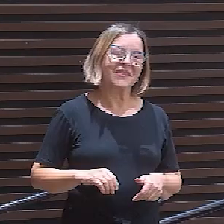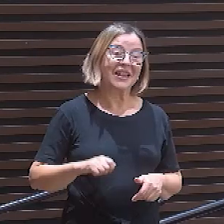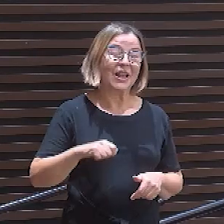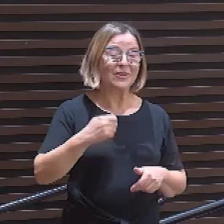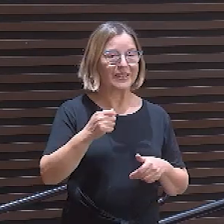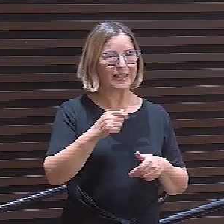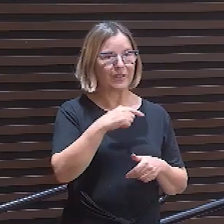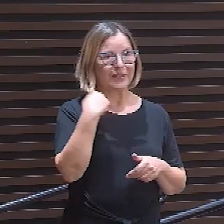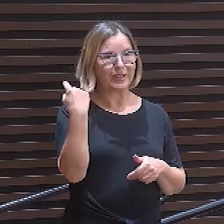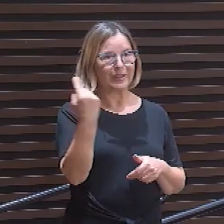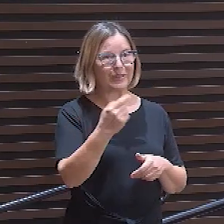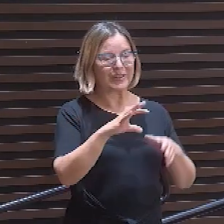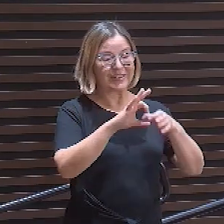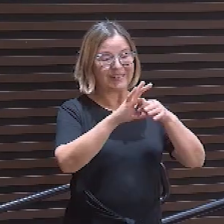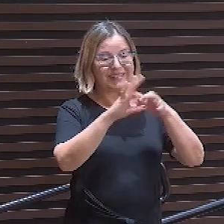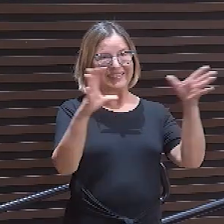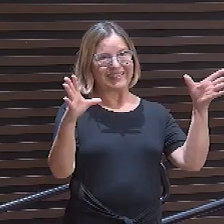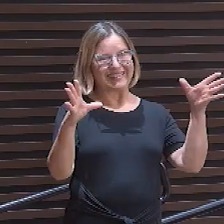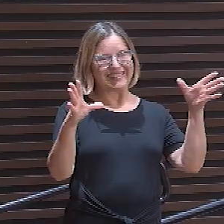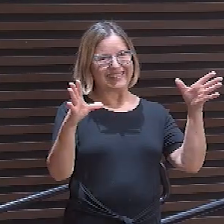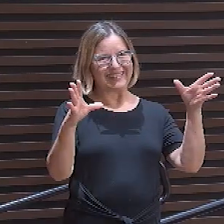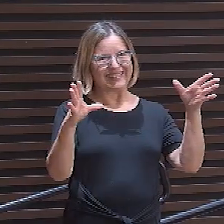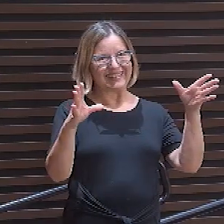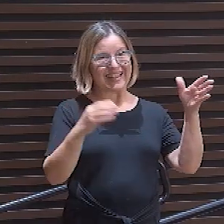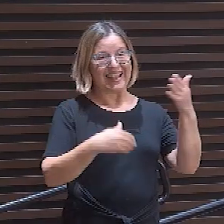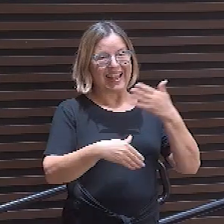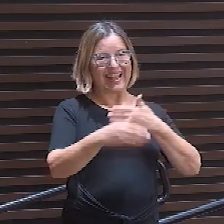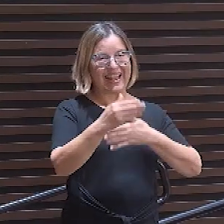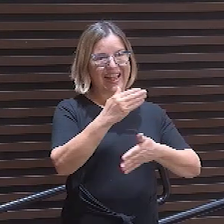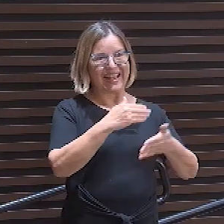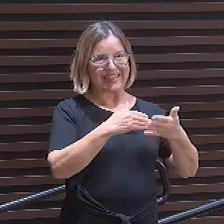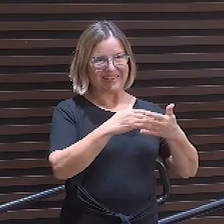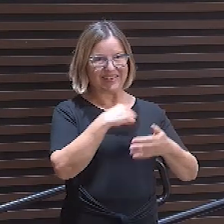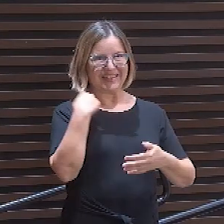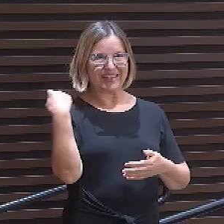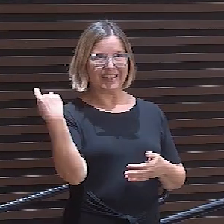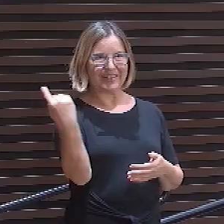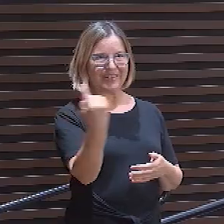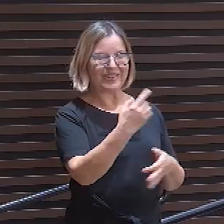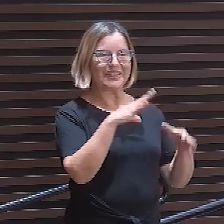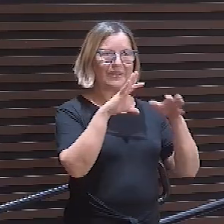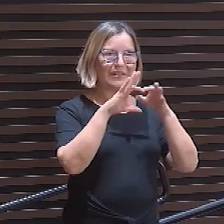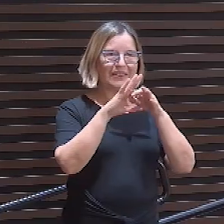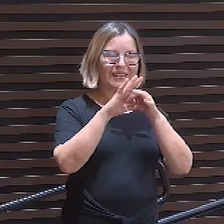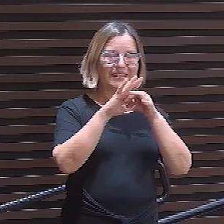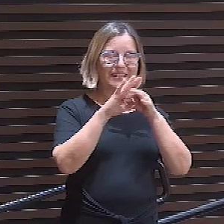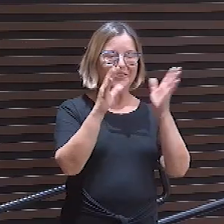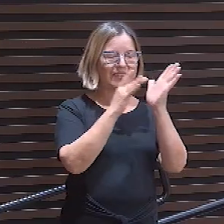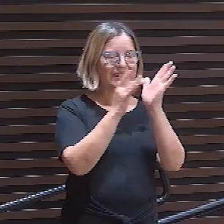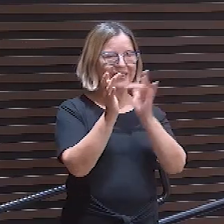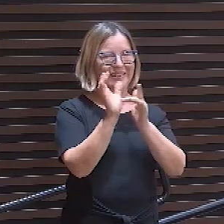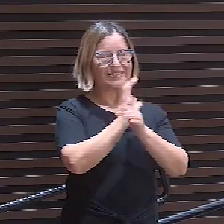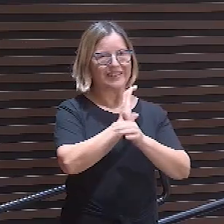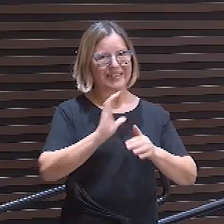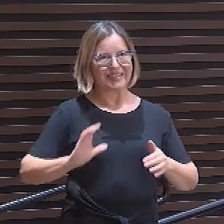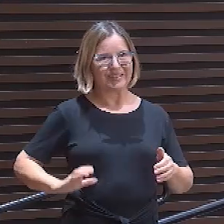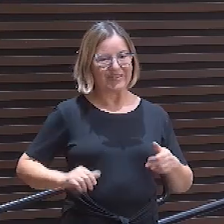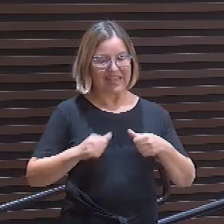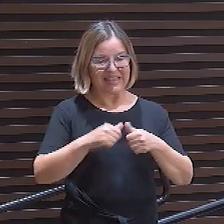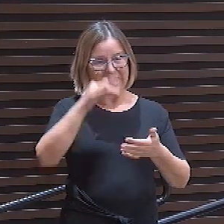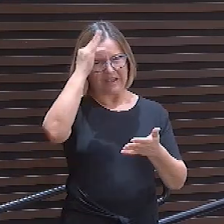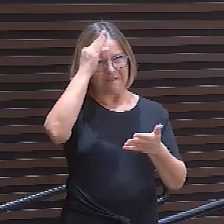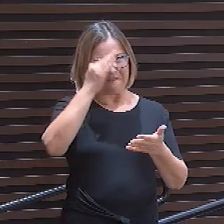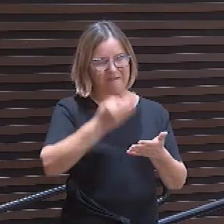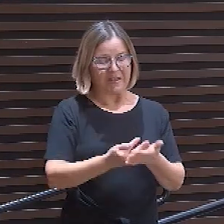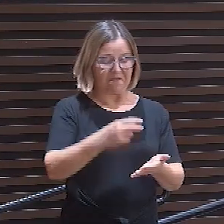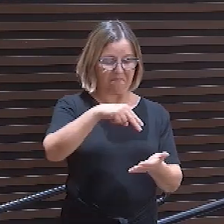por meio de nossa união com Jesus Cristo. Esta fé é perseverante, ela